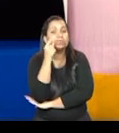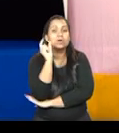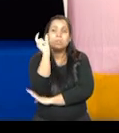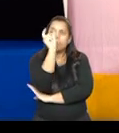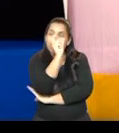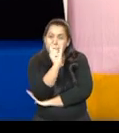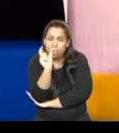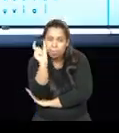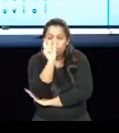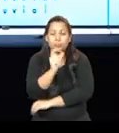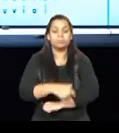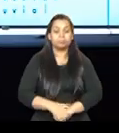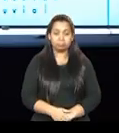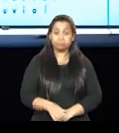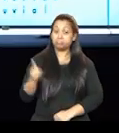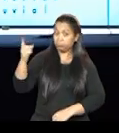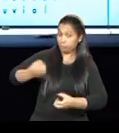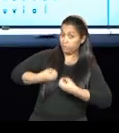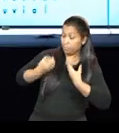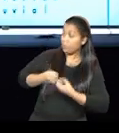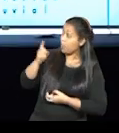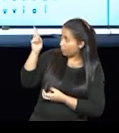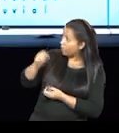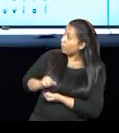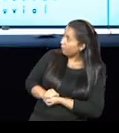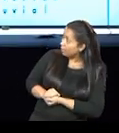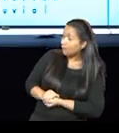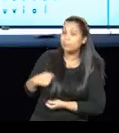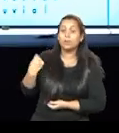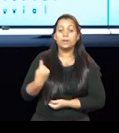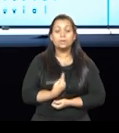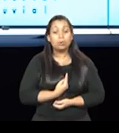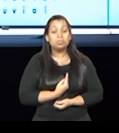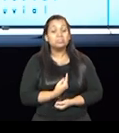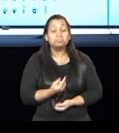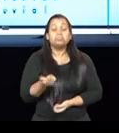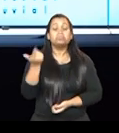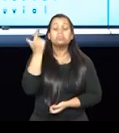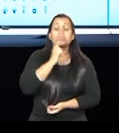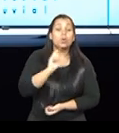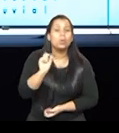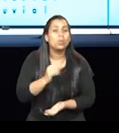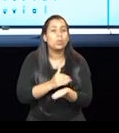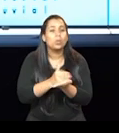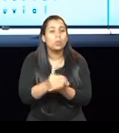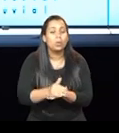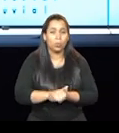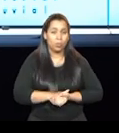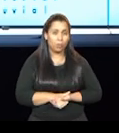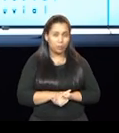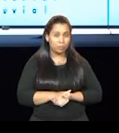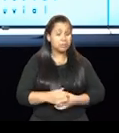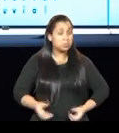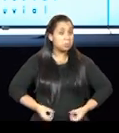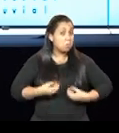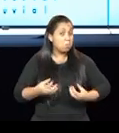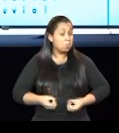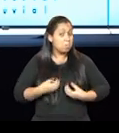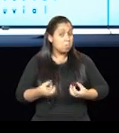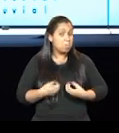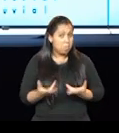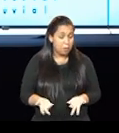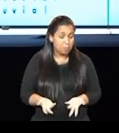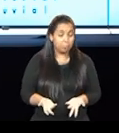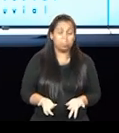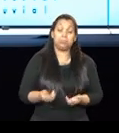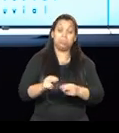espaço. Nesse poema aqui, por exemplo, a gente nem conseguiria começar como num poema clássico,